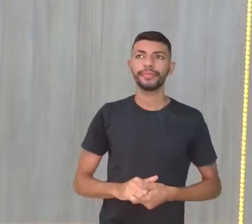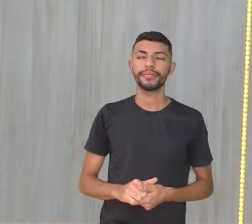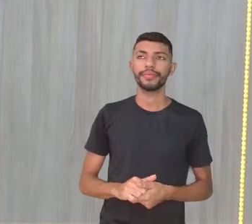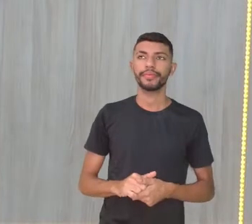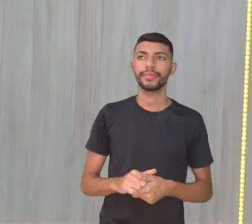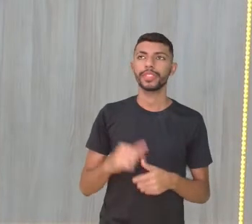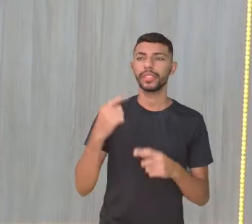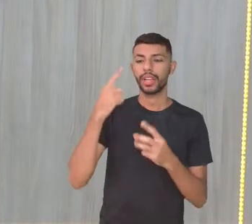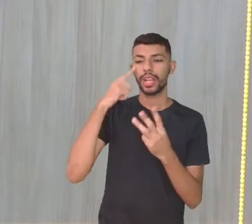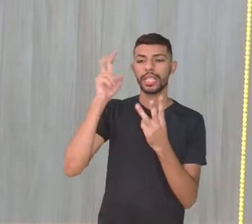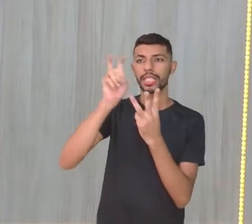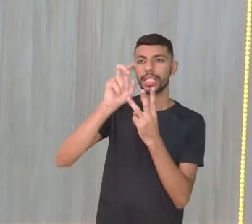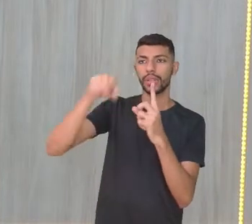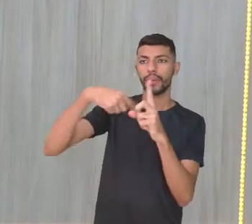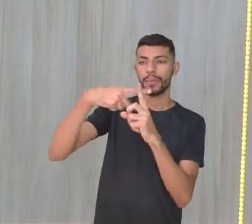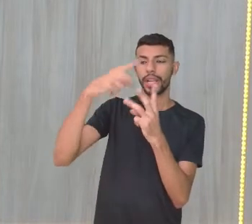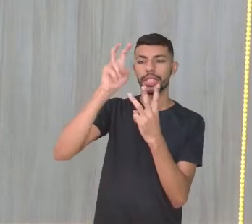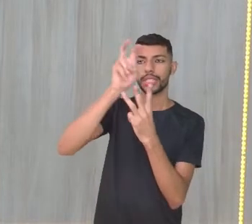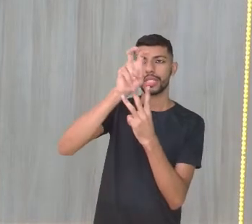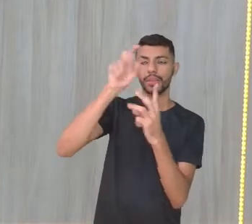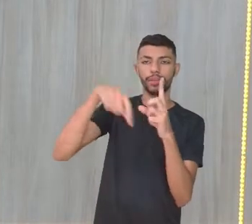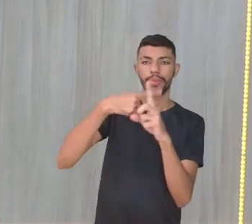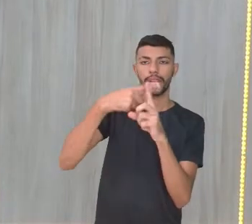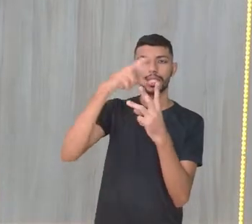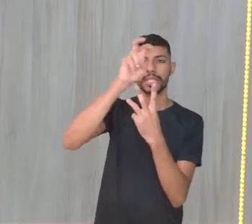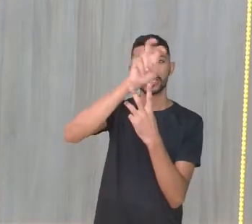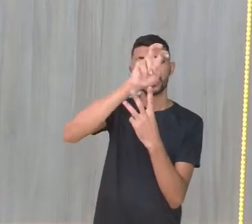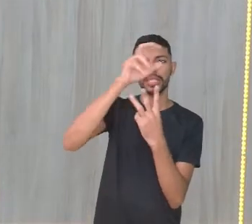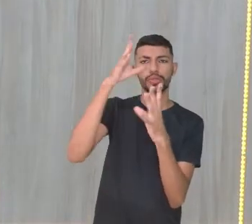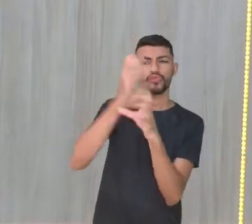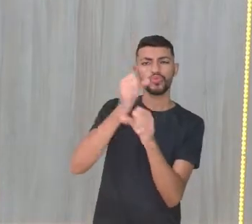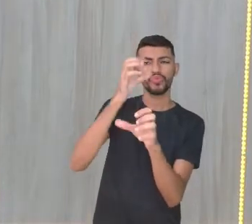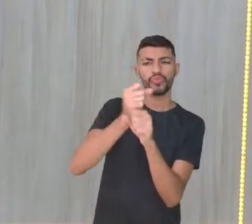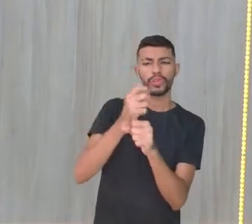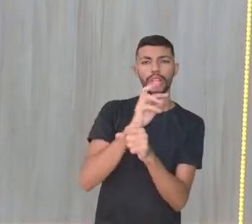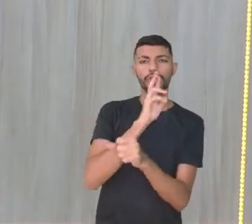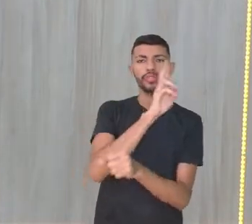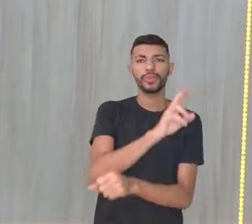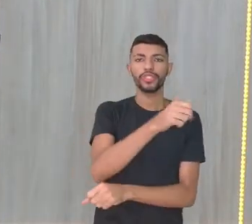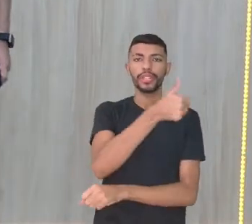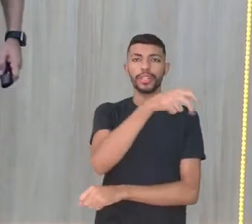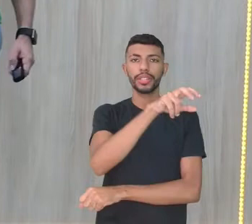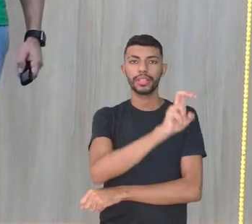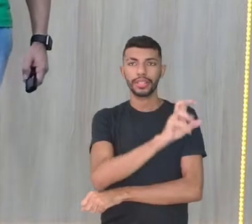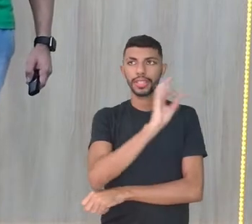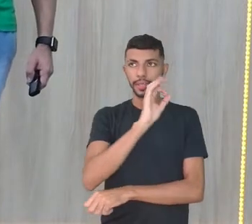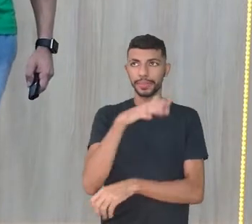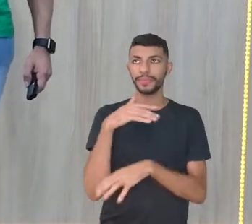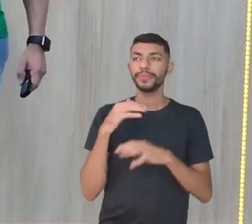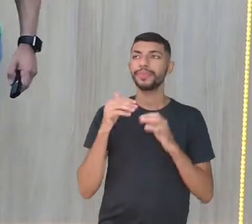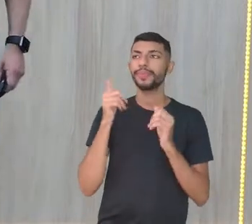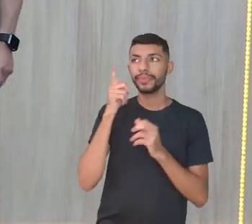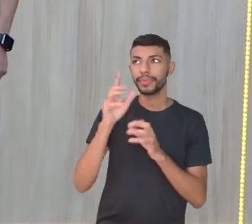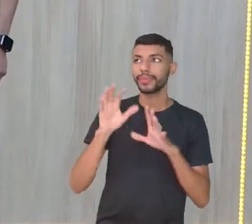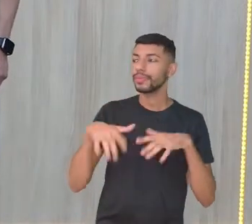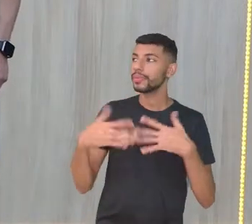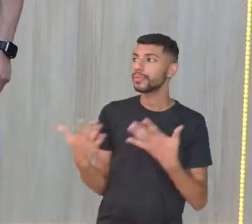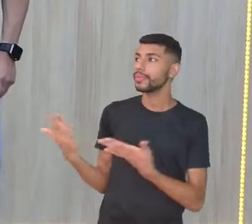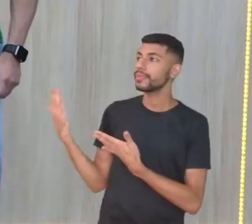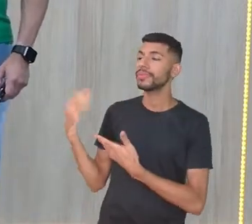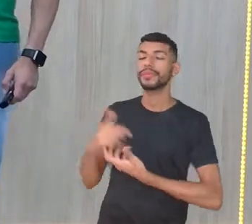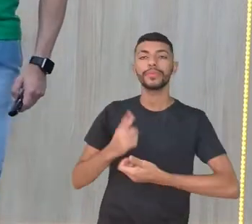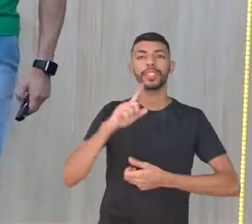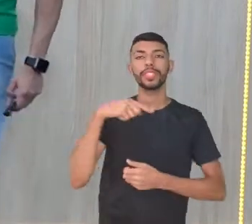aqui, ó, 5 mais 5 mais 5 dá igual a 15. Belezinha? Show de bola. Então, quando a